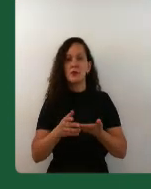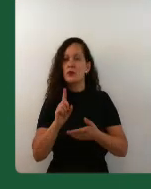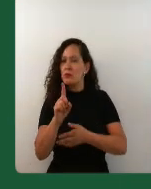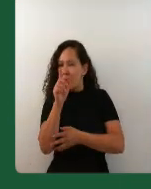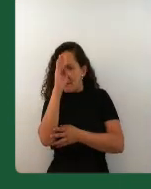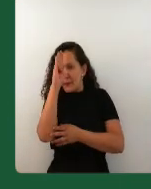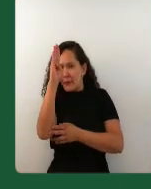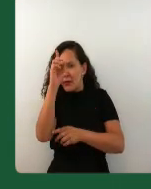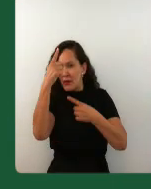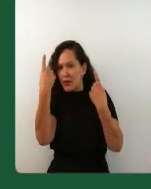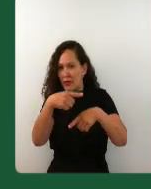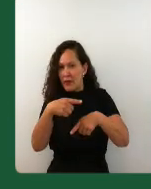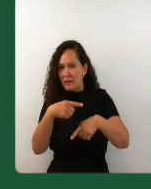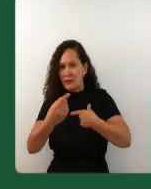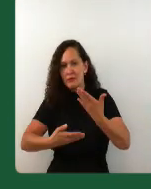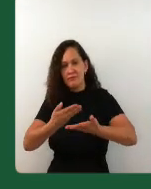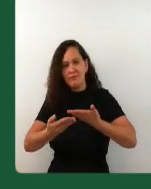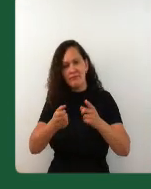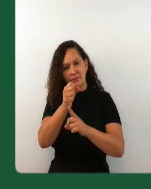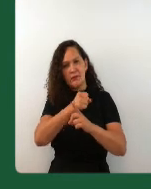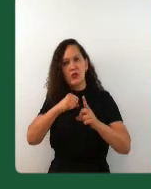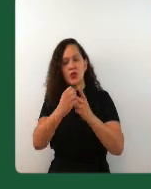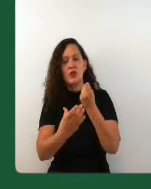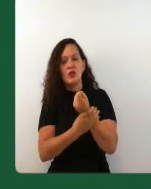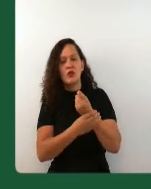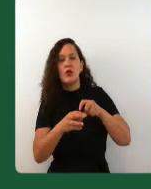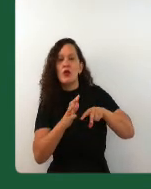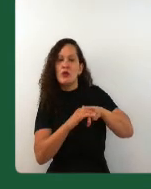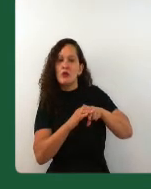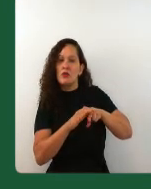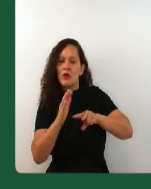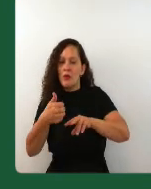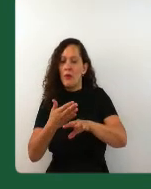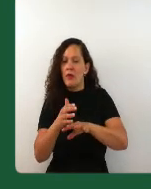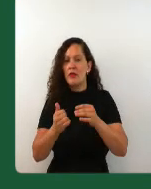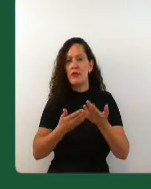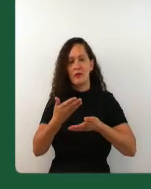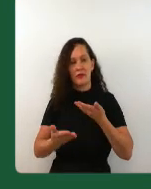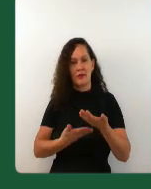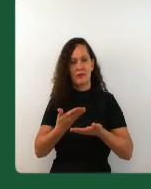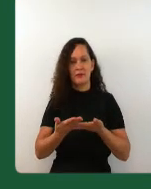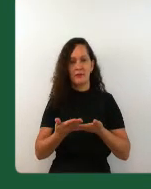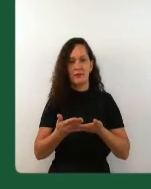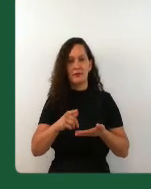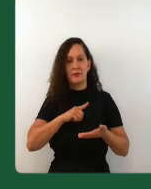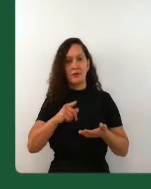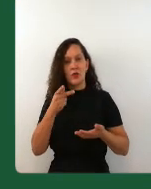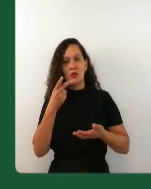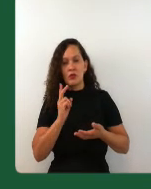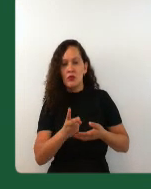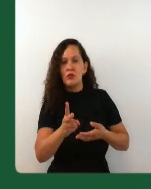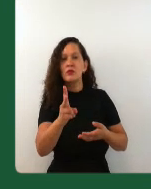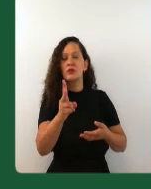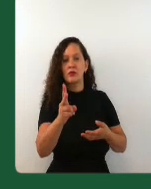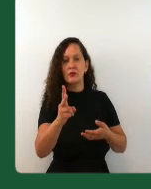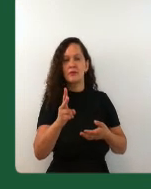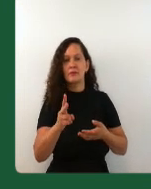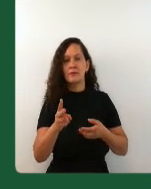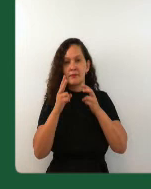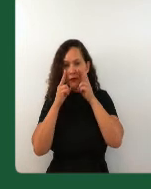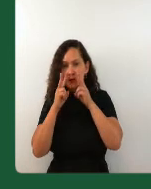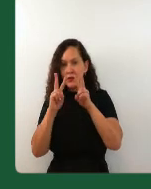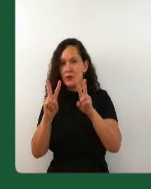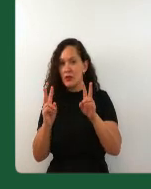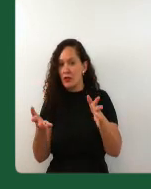principais desafios para o serviço social é assegurar aos pacientes o acesso ao tratamento e a sua continuidade, visando a